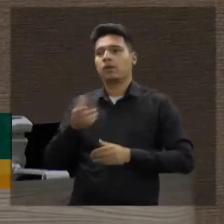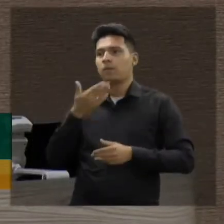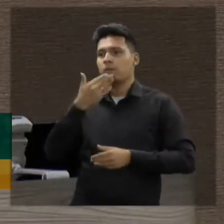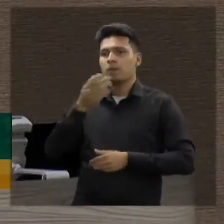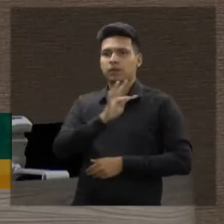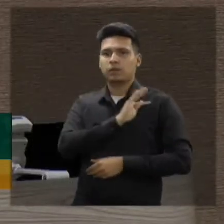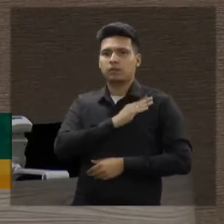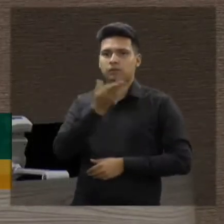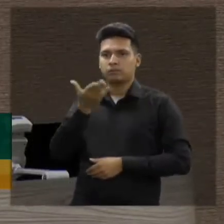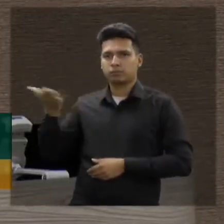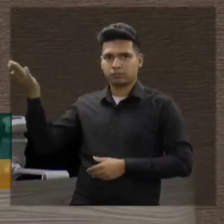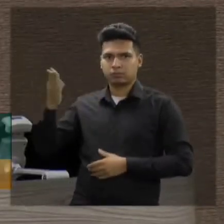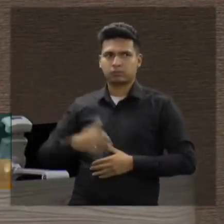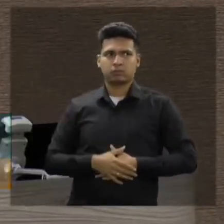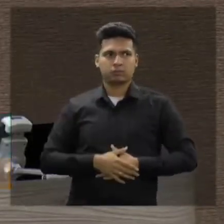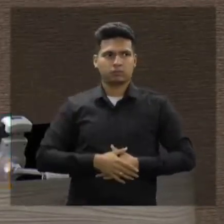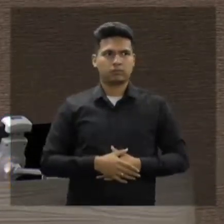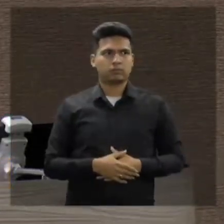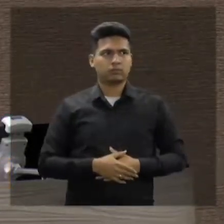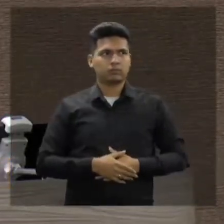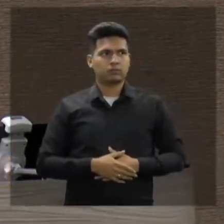a prova aí eu tive que